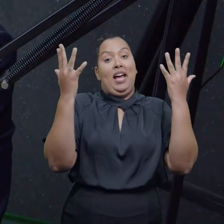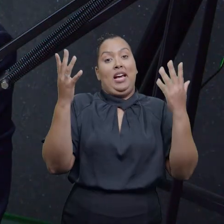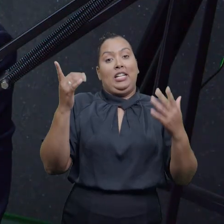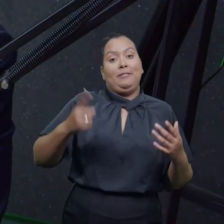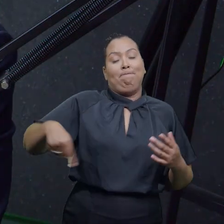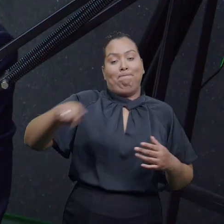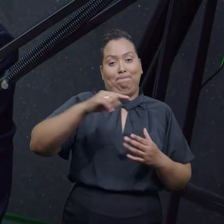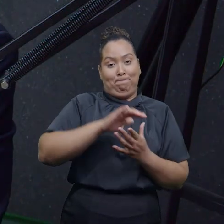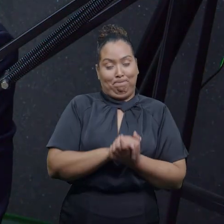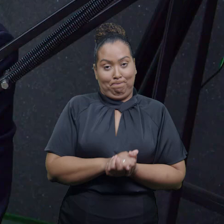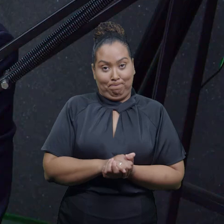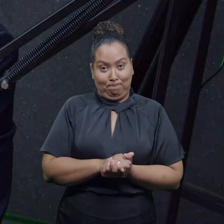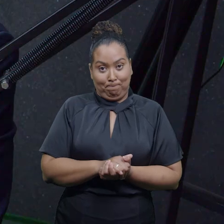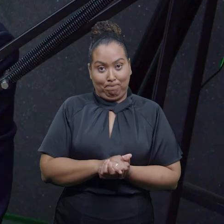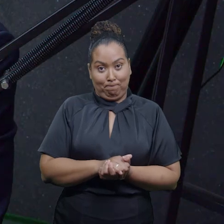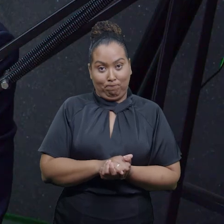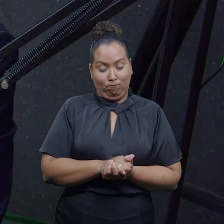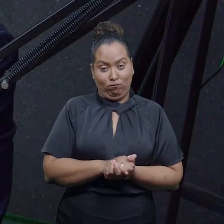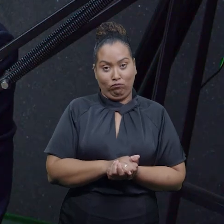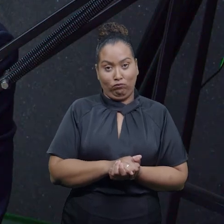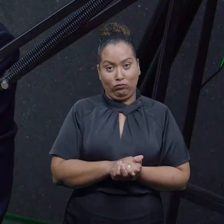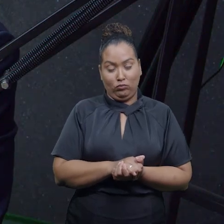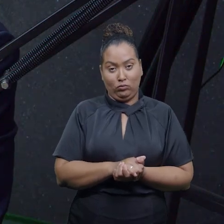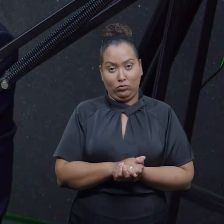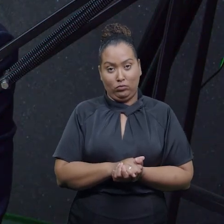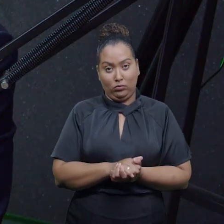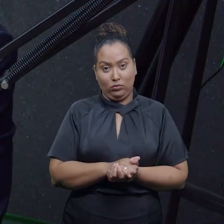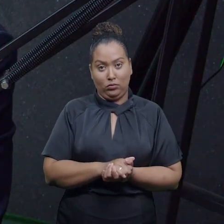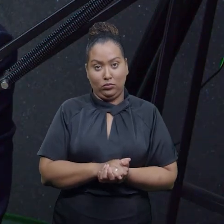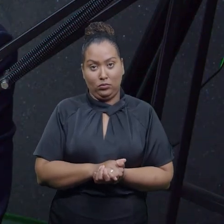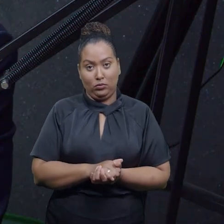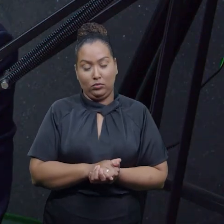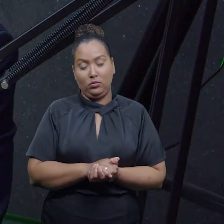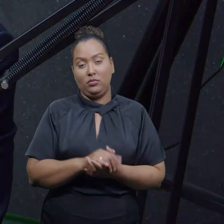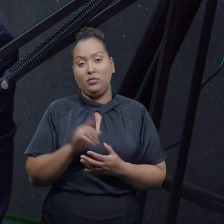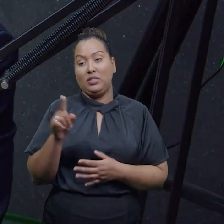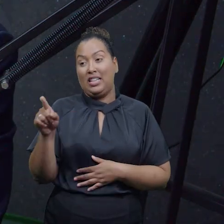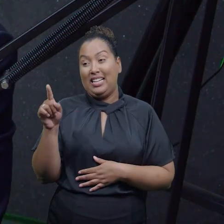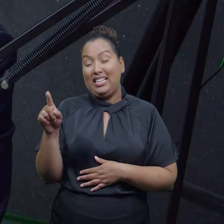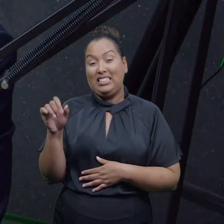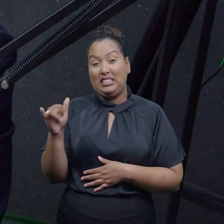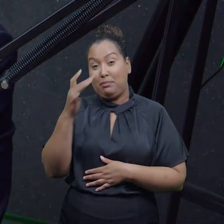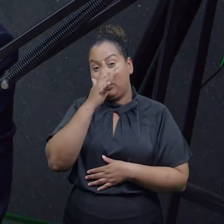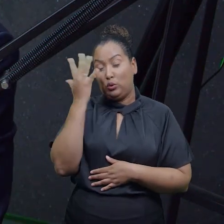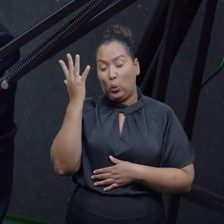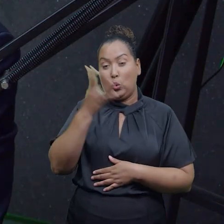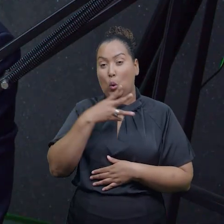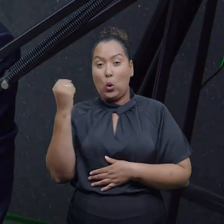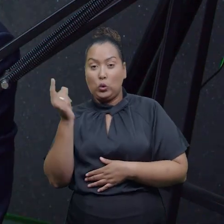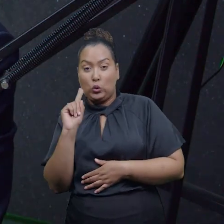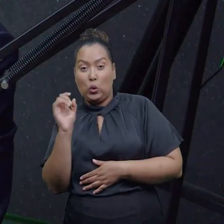milagre. E quando tem problema, quando há insatisfação, quem segura a bucha